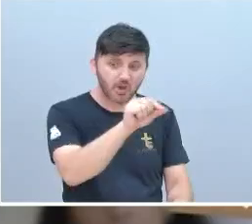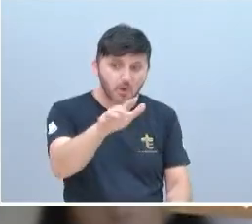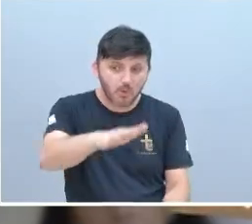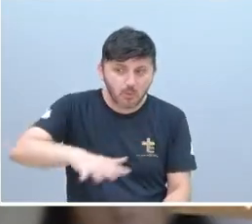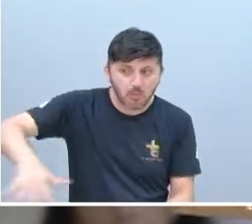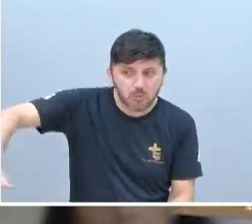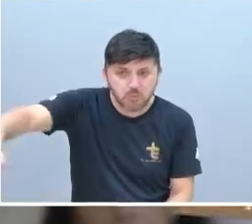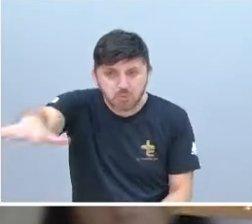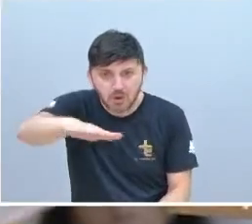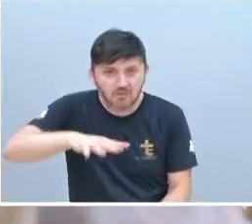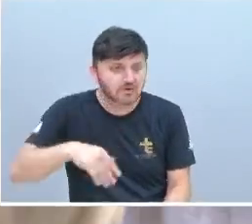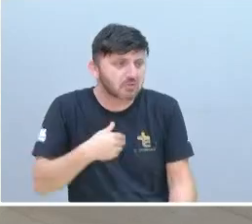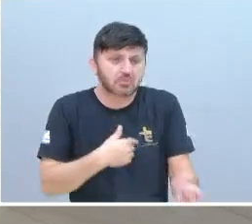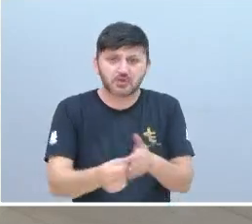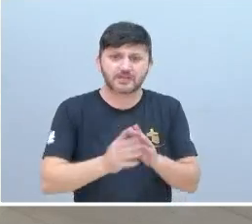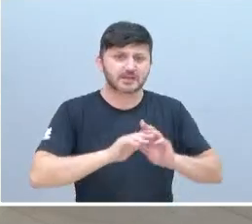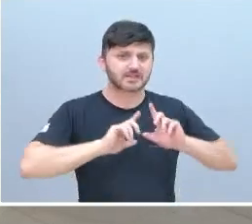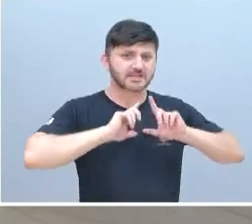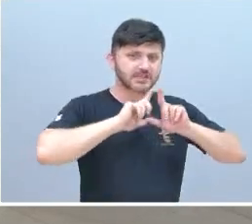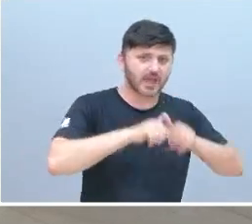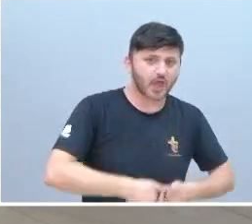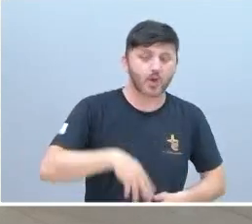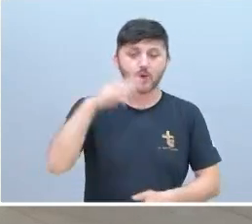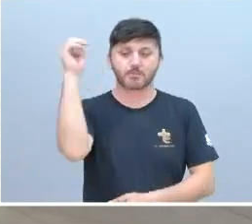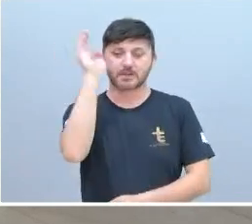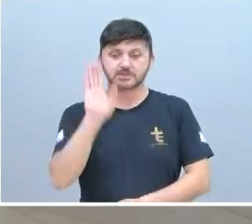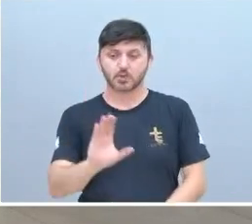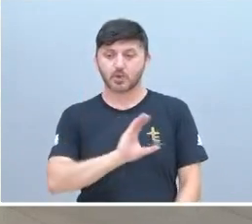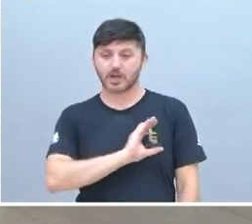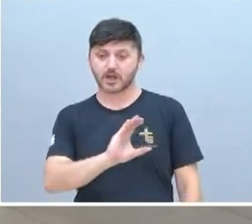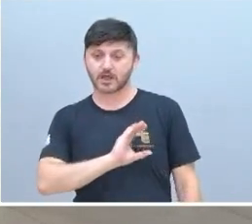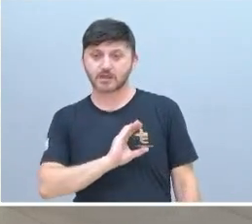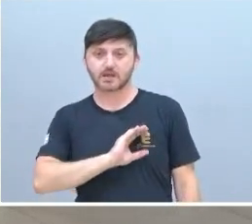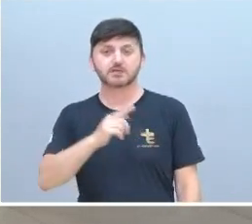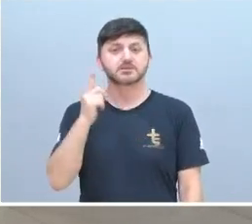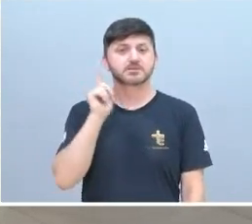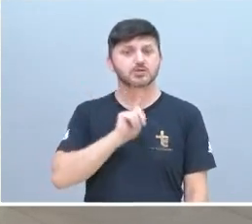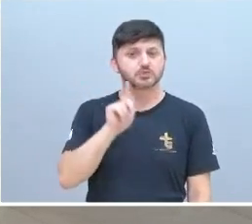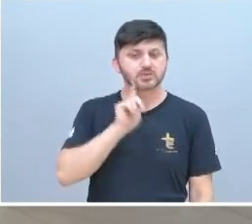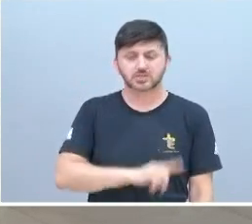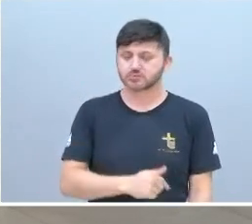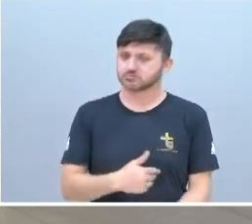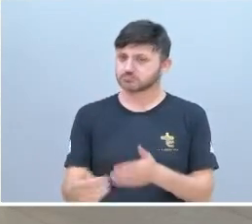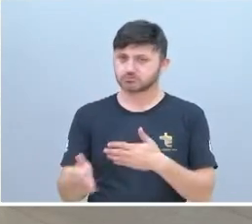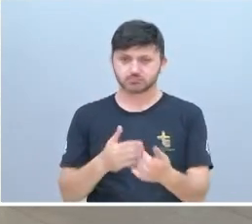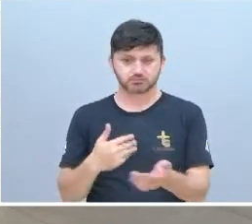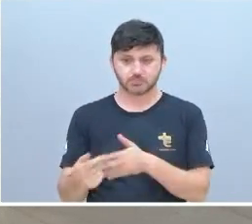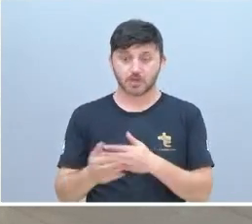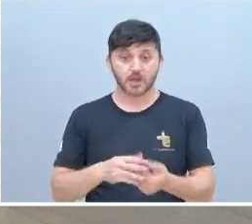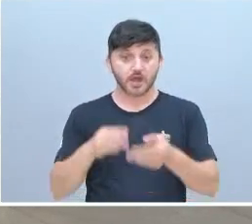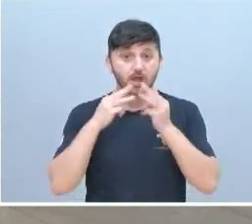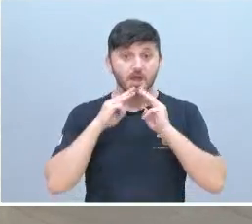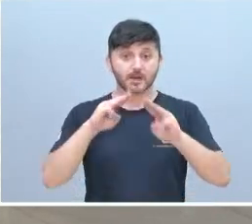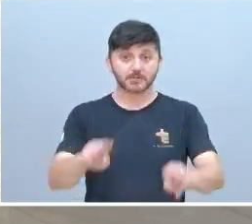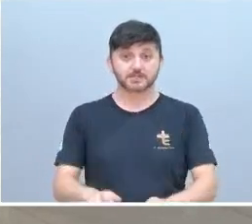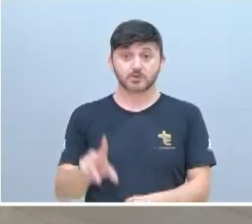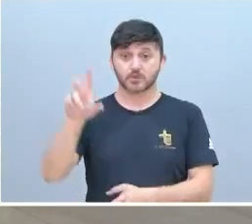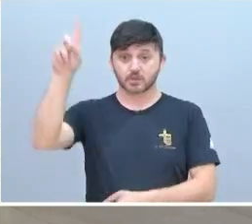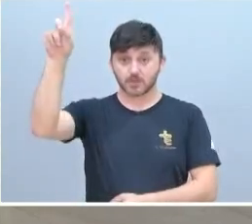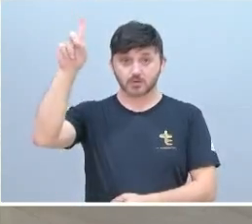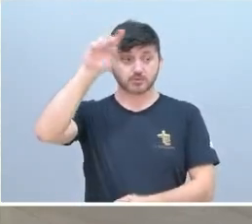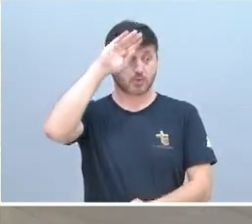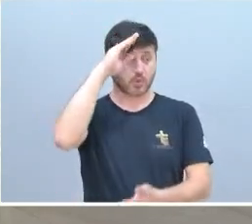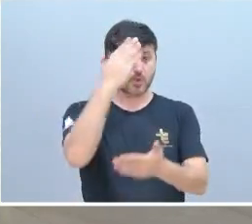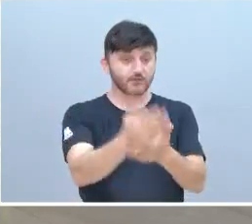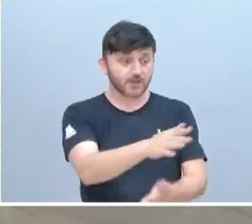o Brasil, seja Canadá, seja Estados Unidos. A missão que o Senhor